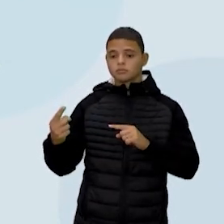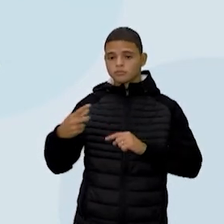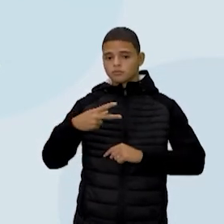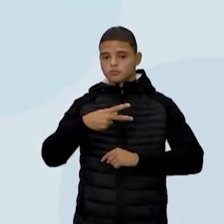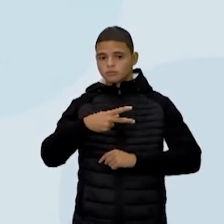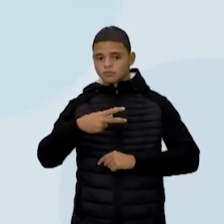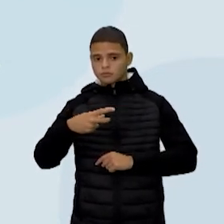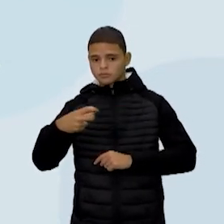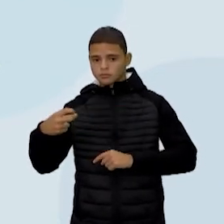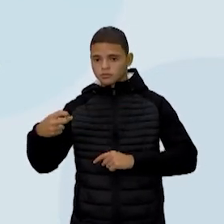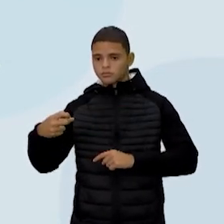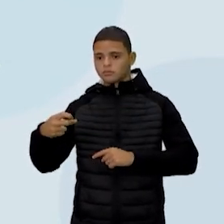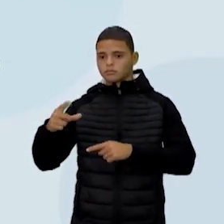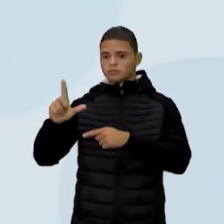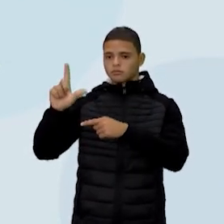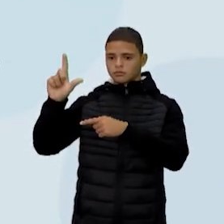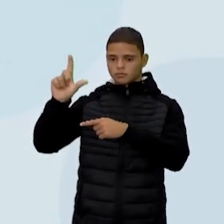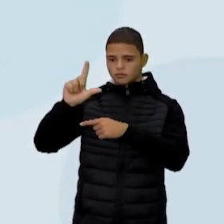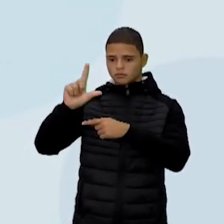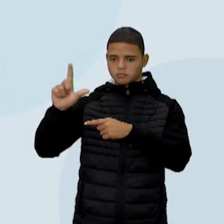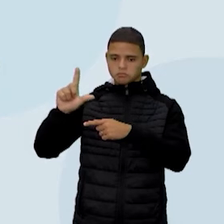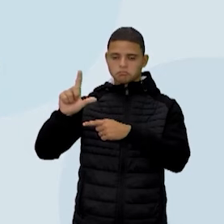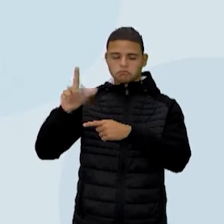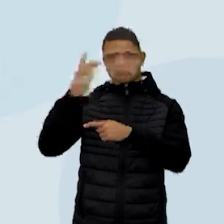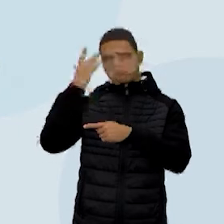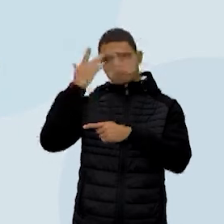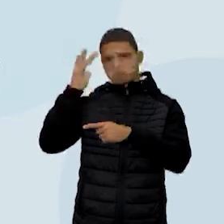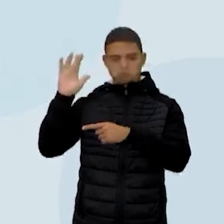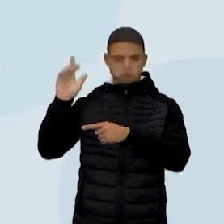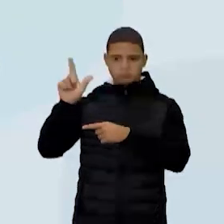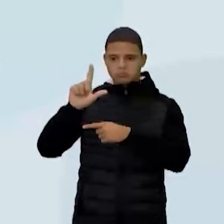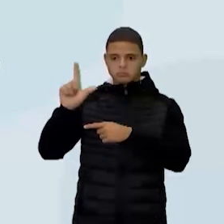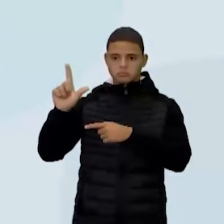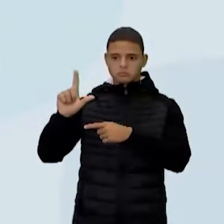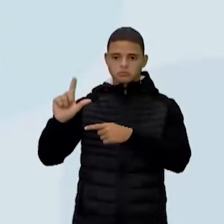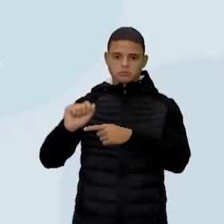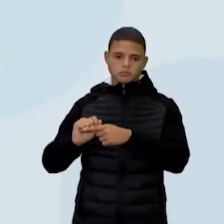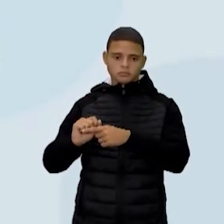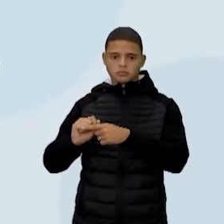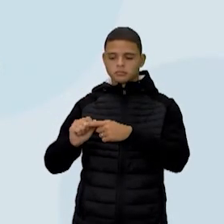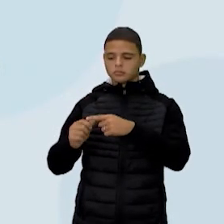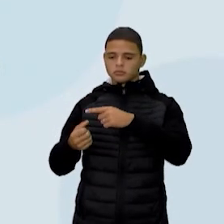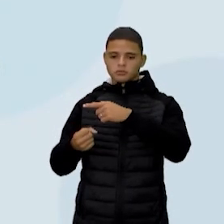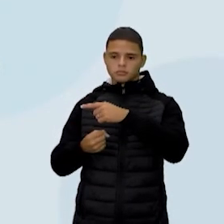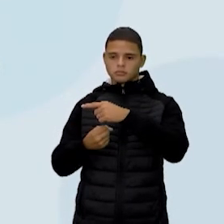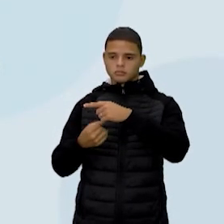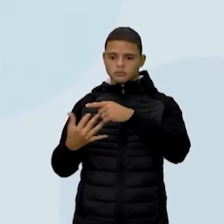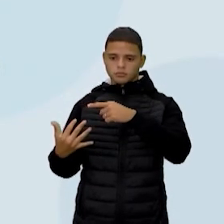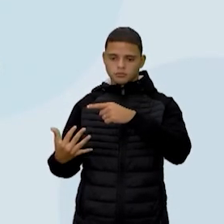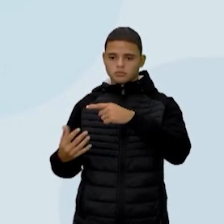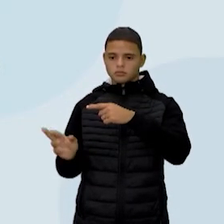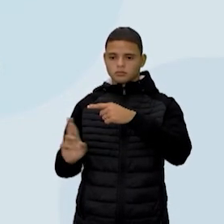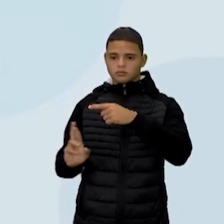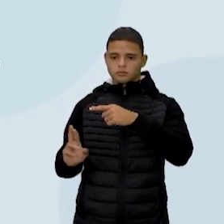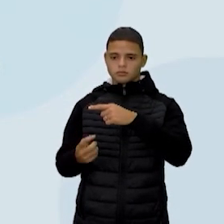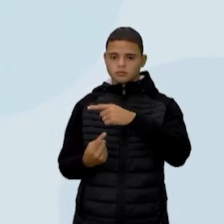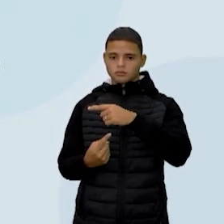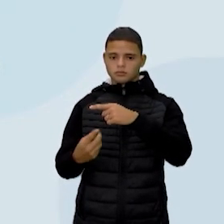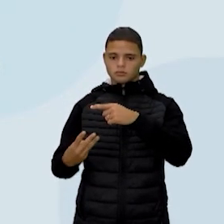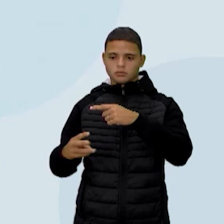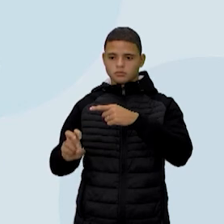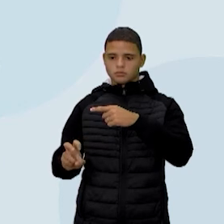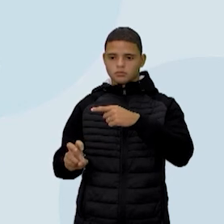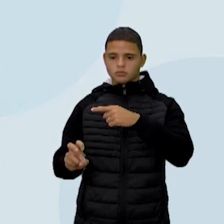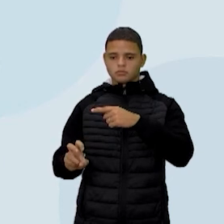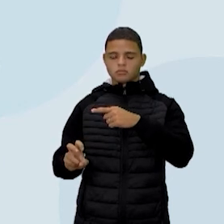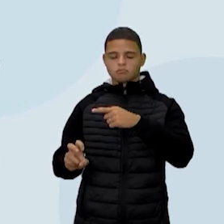eu coloquei os litros, que é um valor oculto, eu não sei qual é o valor, né? E embaixo eu coloquei dinheiro também. Eu não posso inverter,